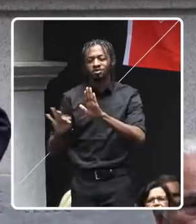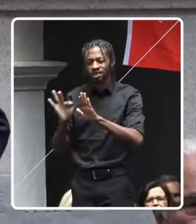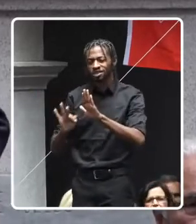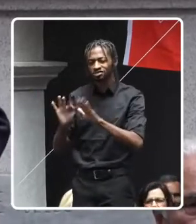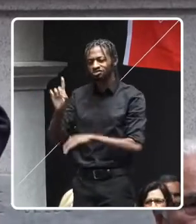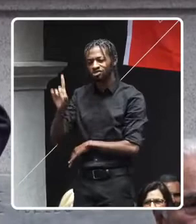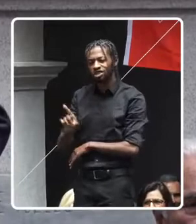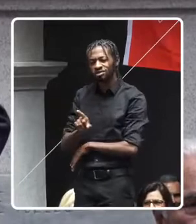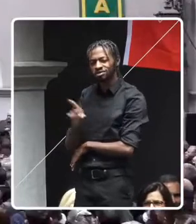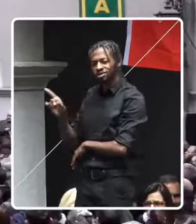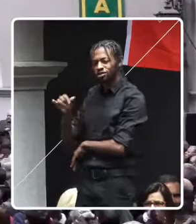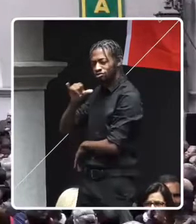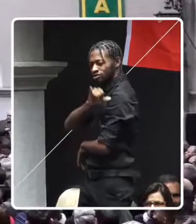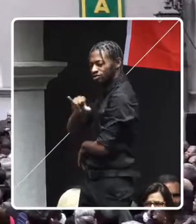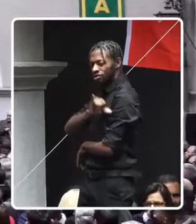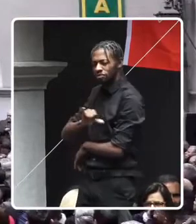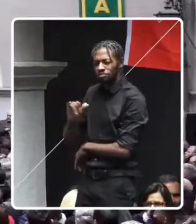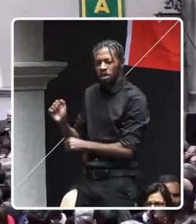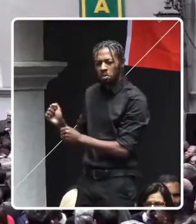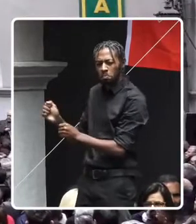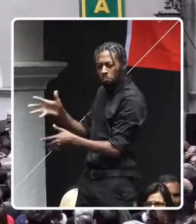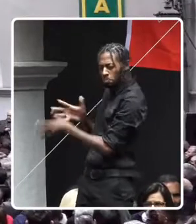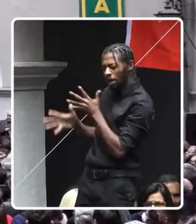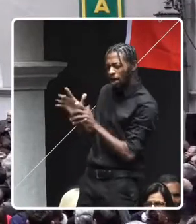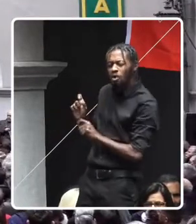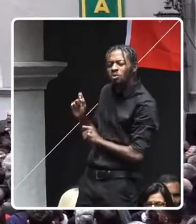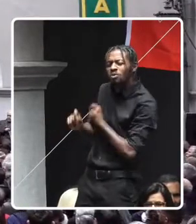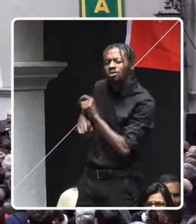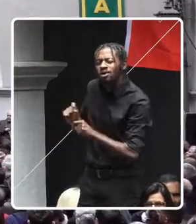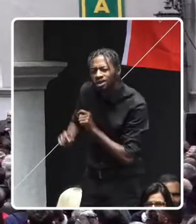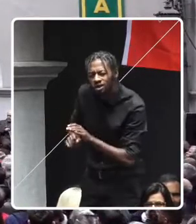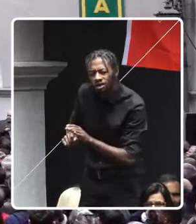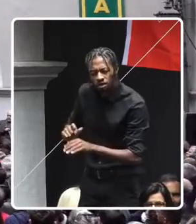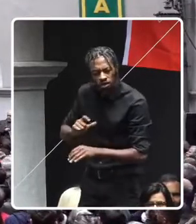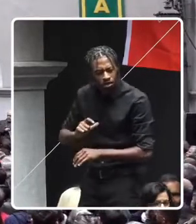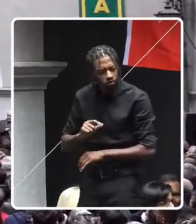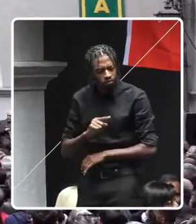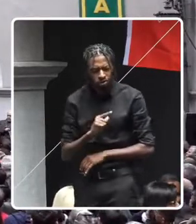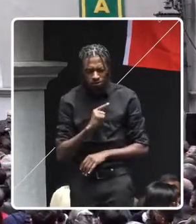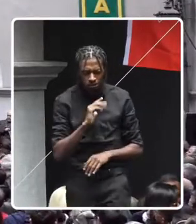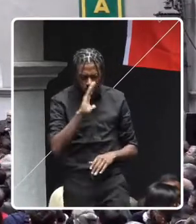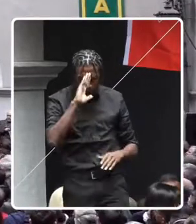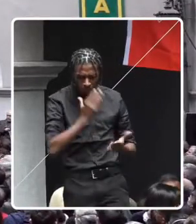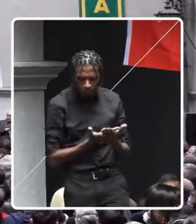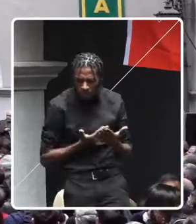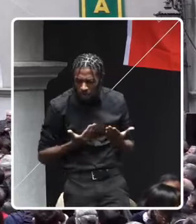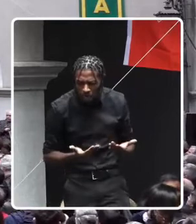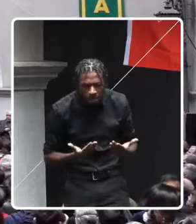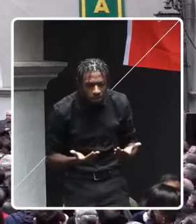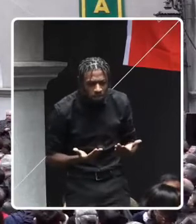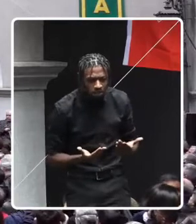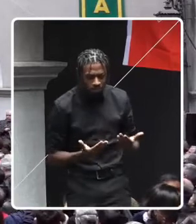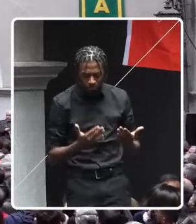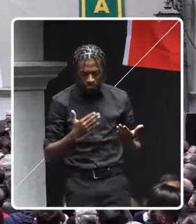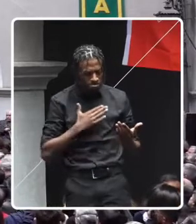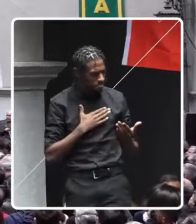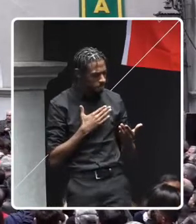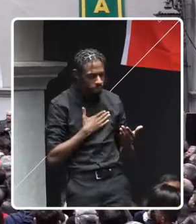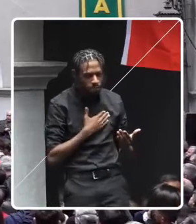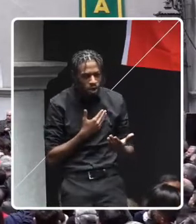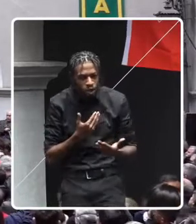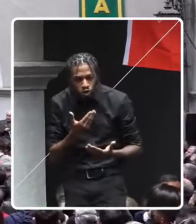Janeiro, me dizia o seguinte: Celso, você não acredita, a escola onde estuda o meu